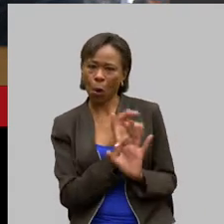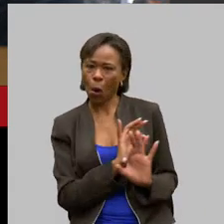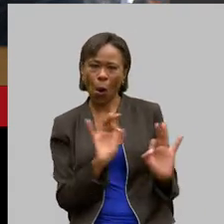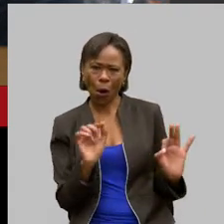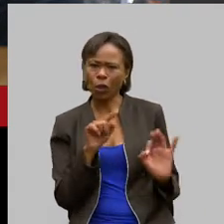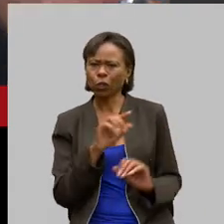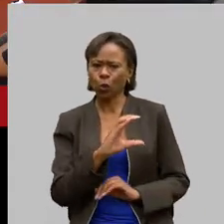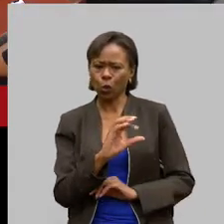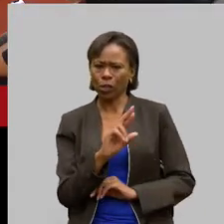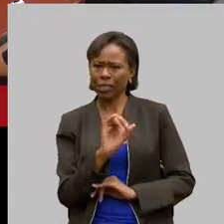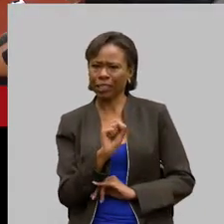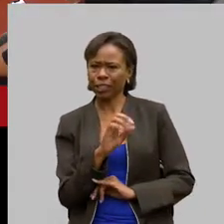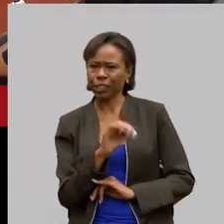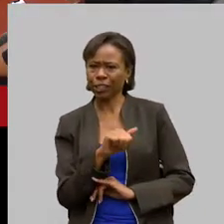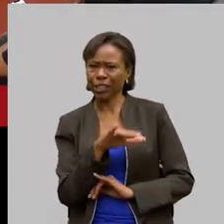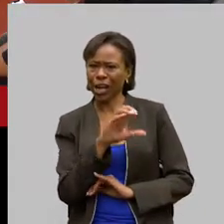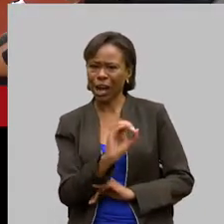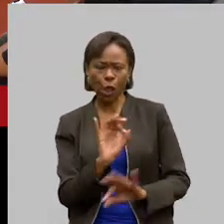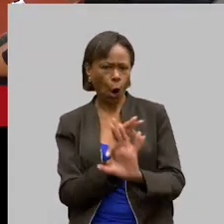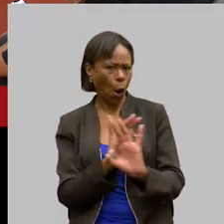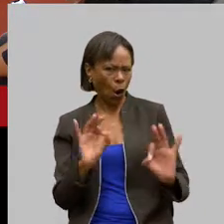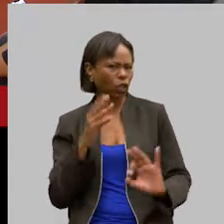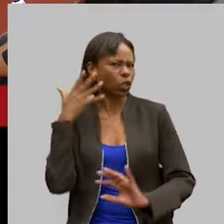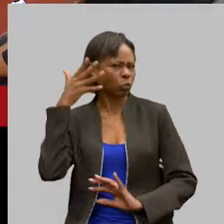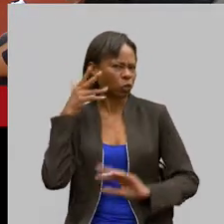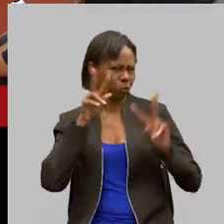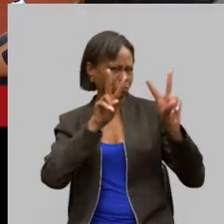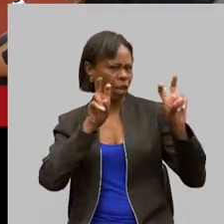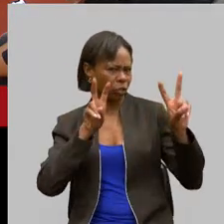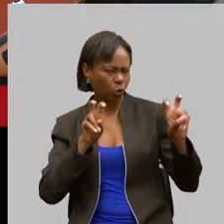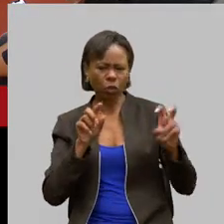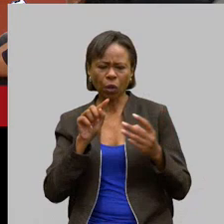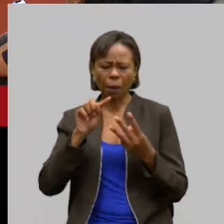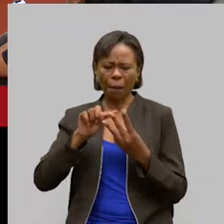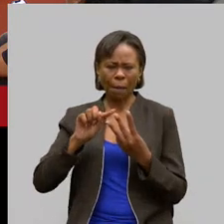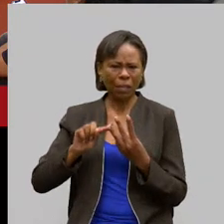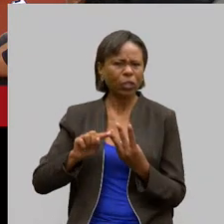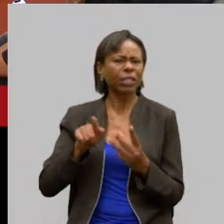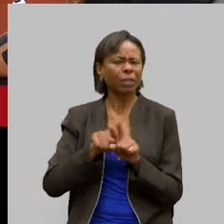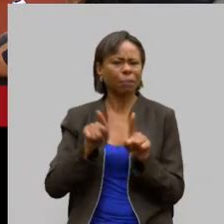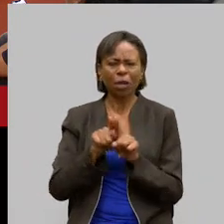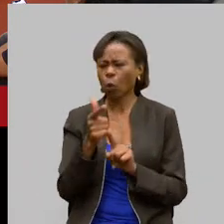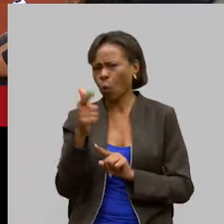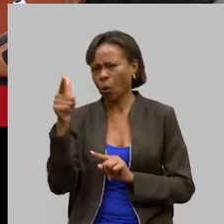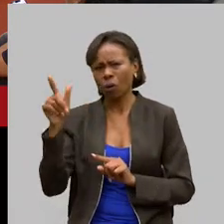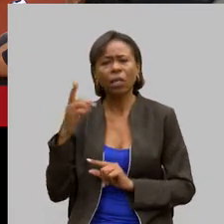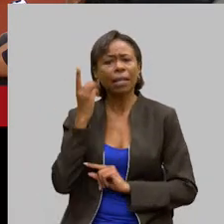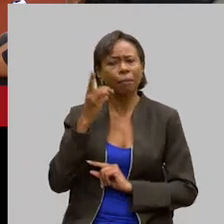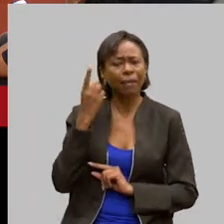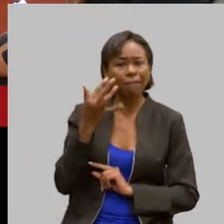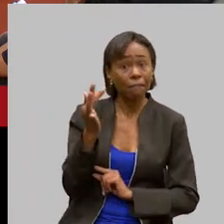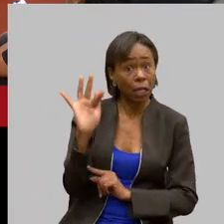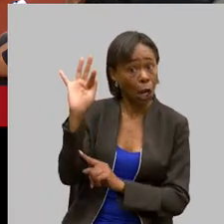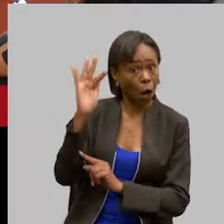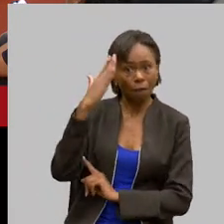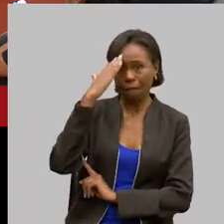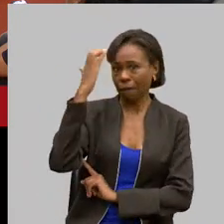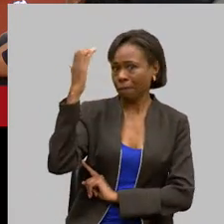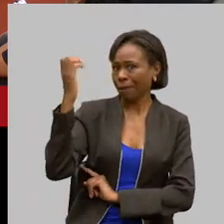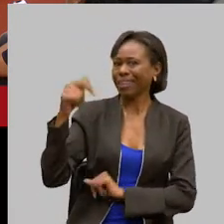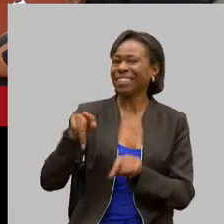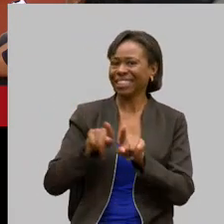é mestre no assunto Maria Clara marra também e todos os demais deputado federal aqui famoso